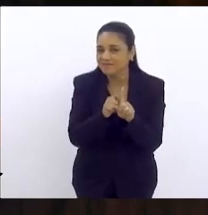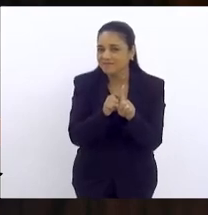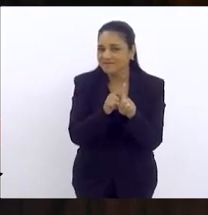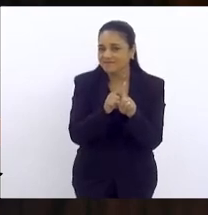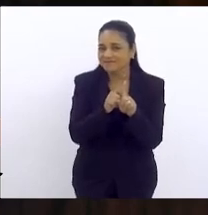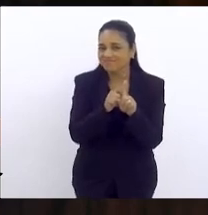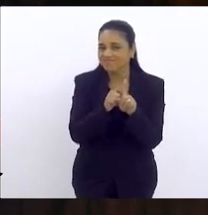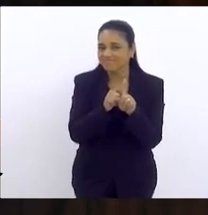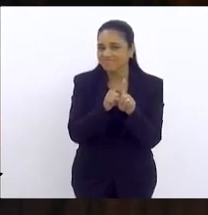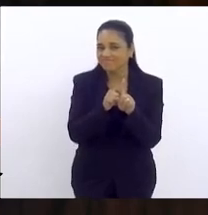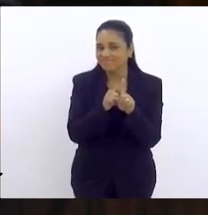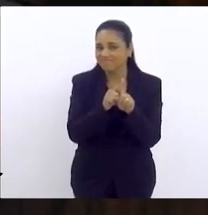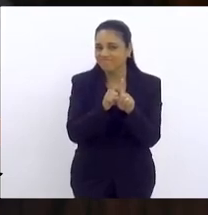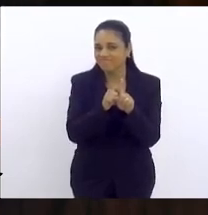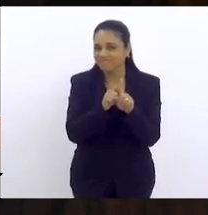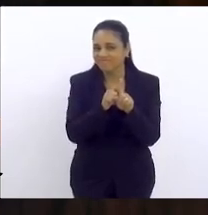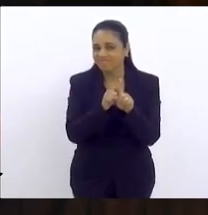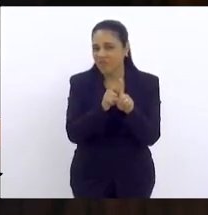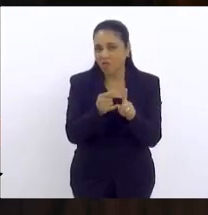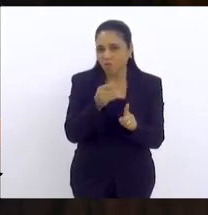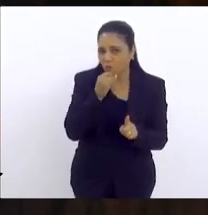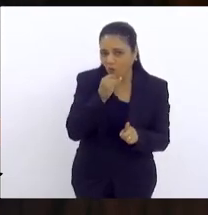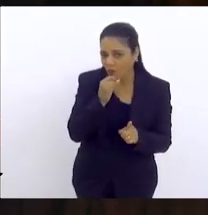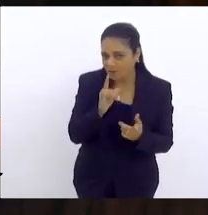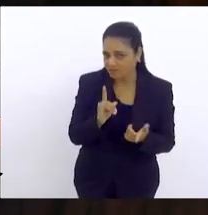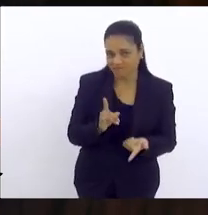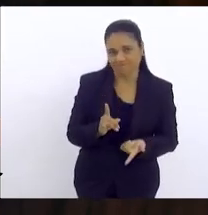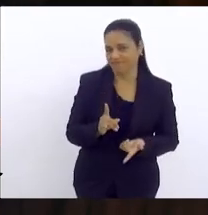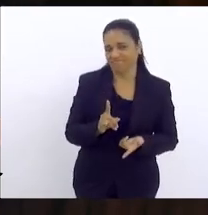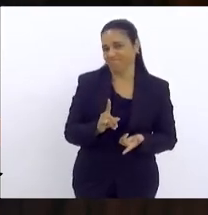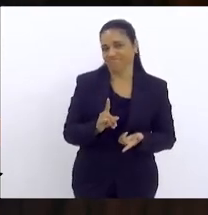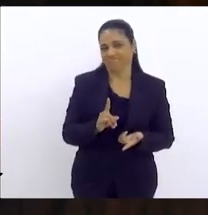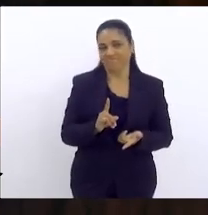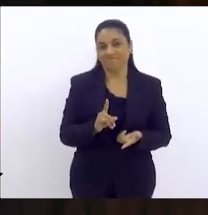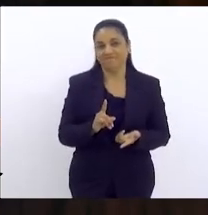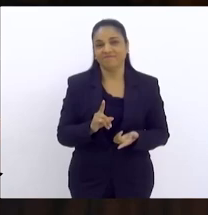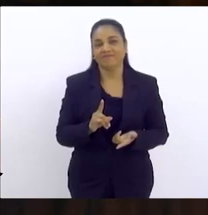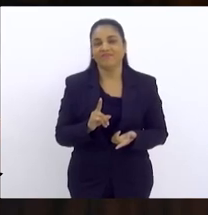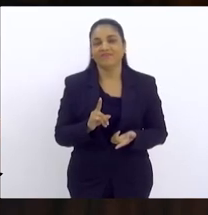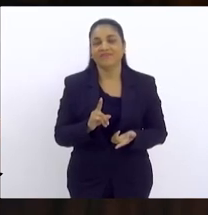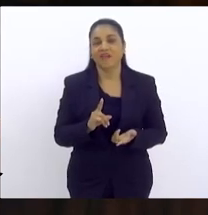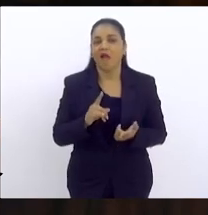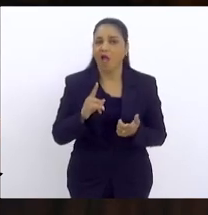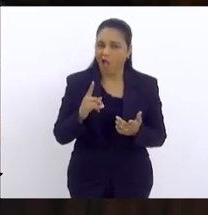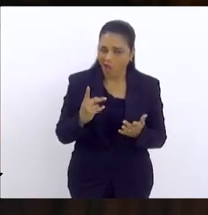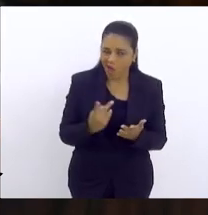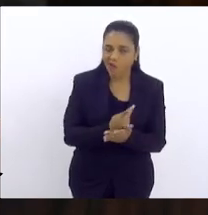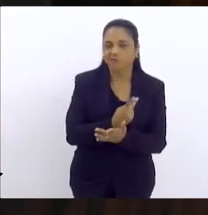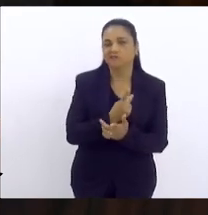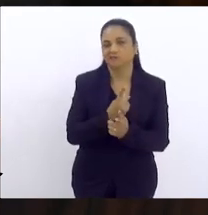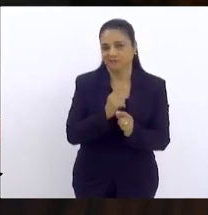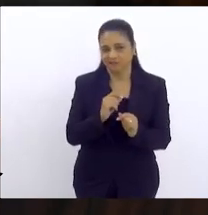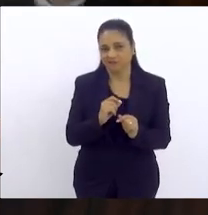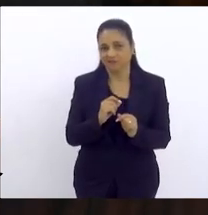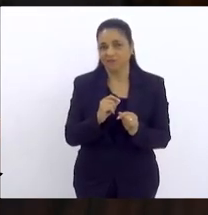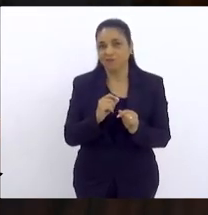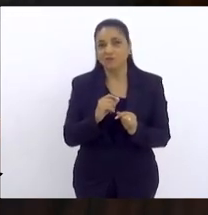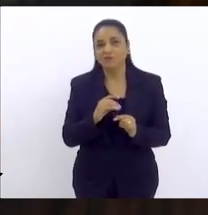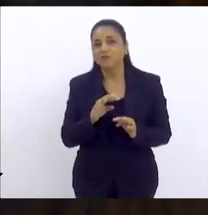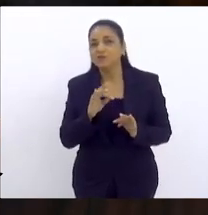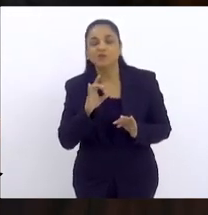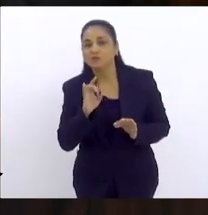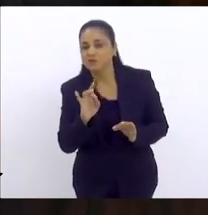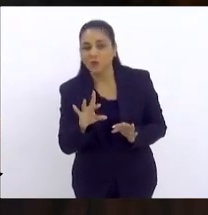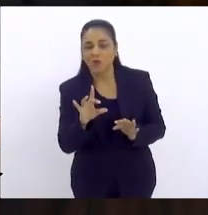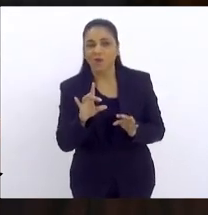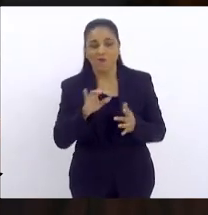acaso não é obra do acaso e isso está acontecendo não é obra do acaso nós